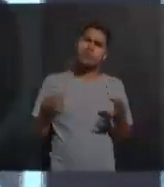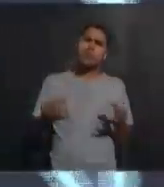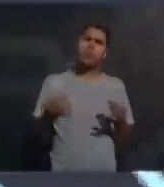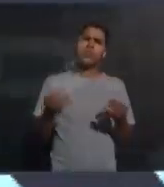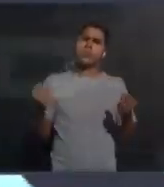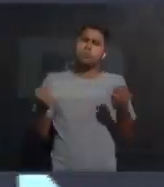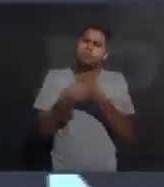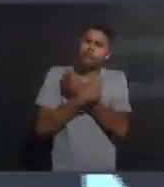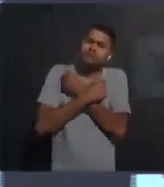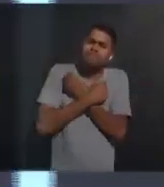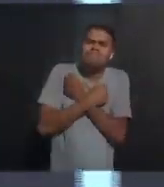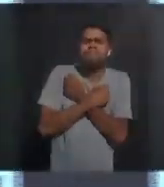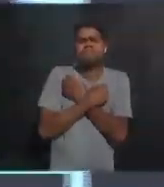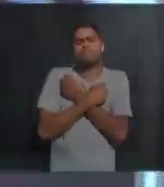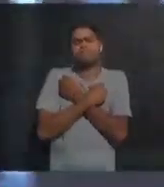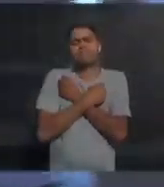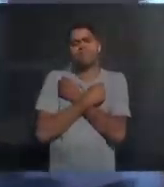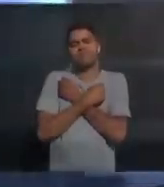abraçá